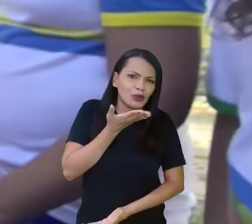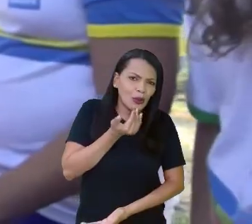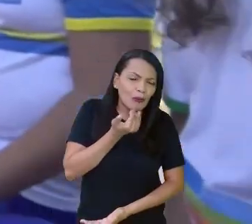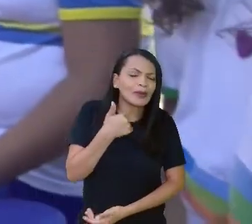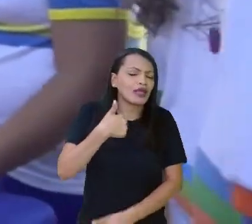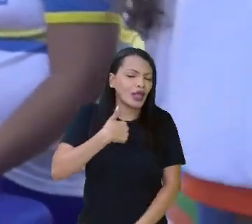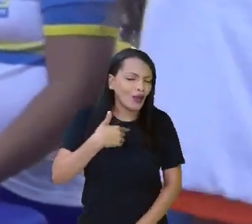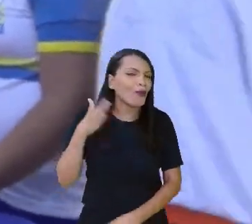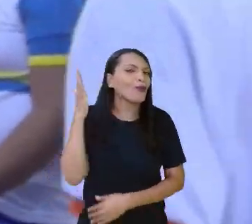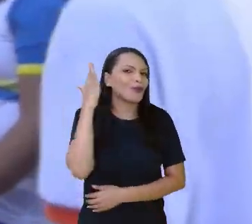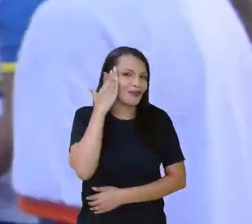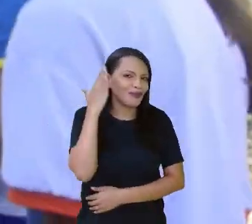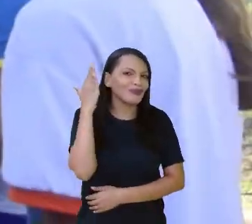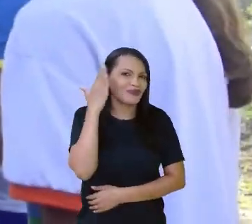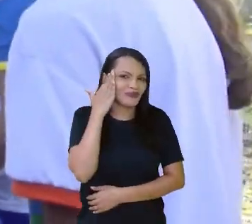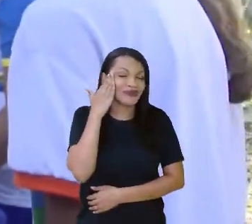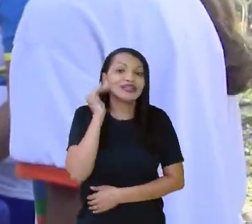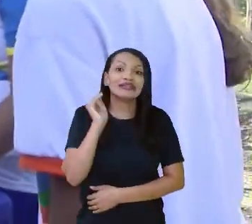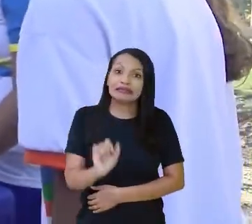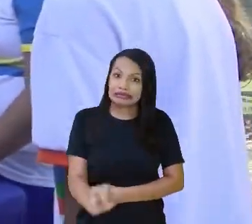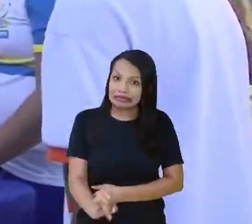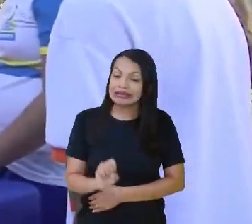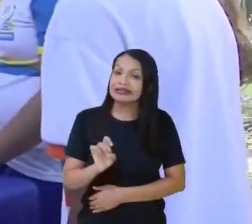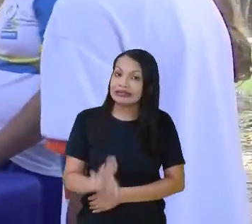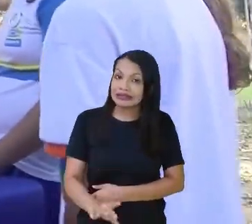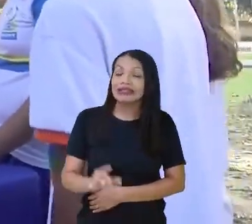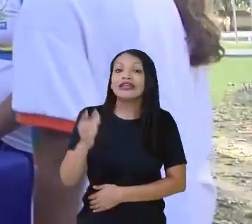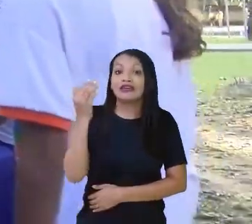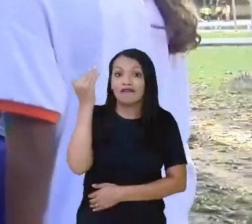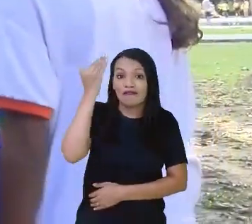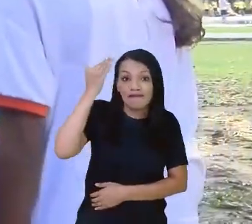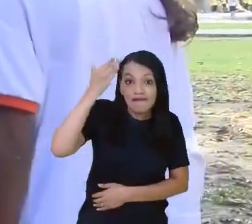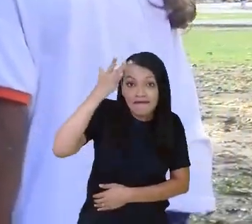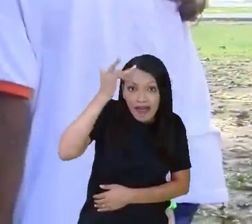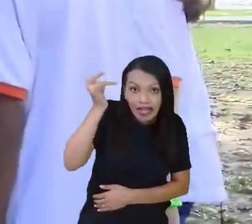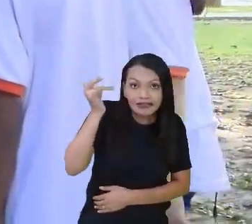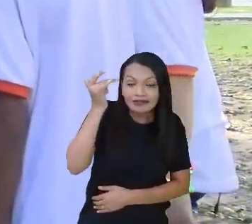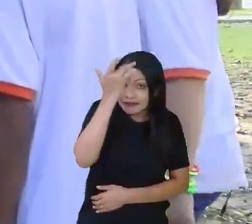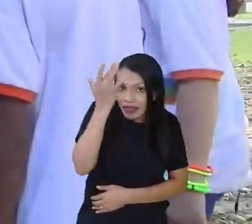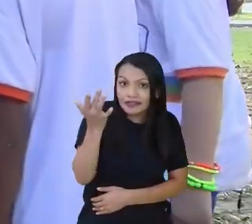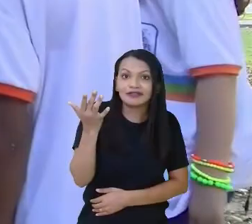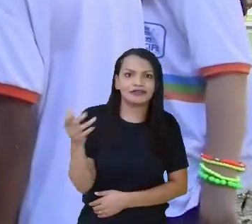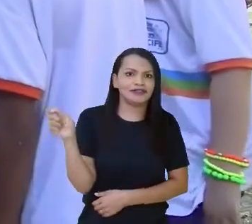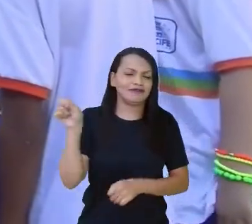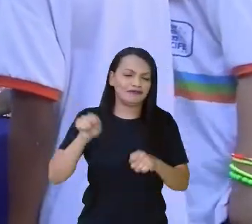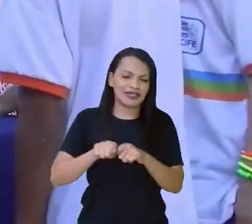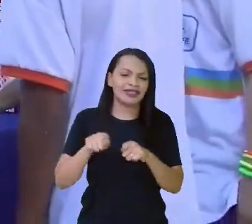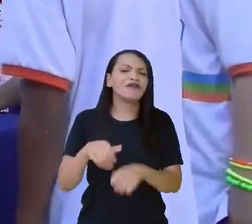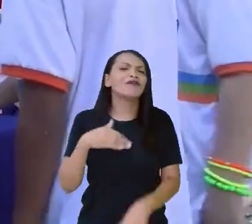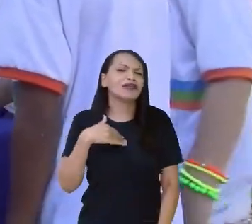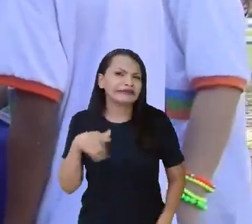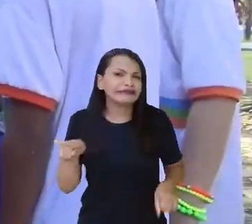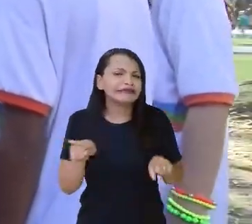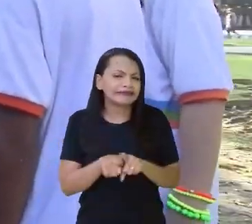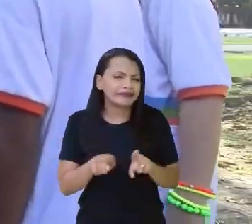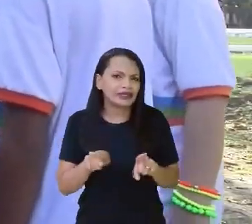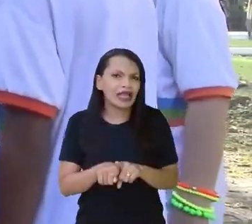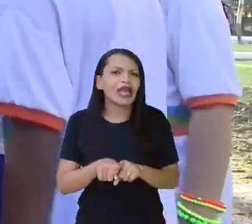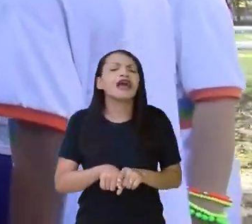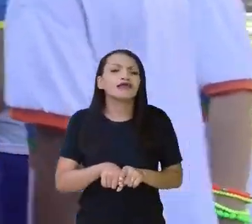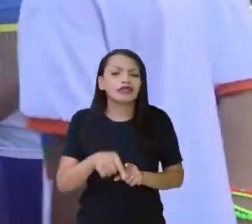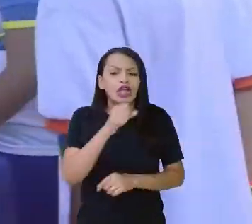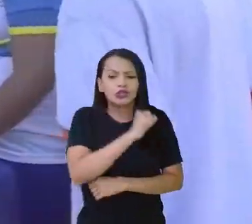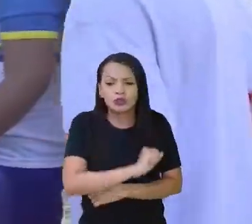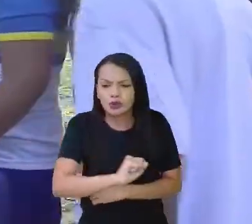eu entendo. E se for fácil de fazer, eu entendo. Mais ainda, a Super Love arriscaria alguma